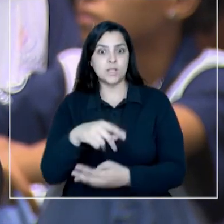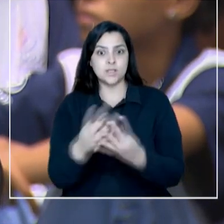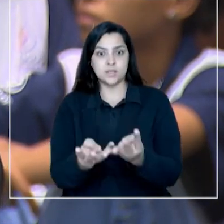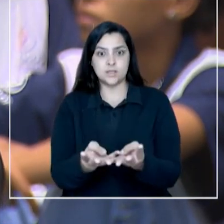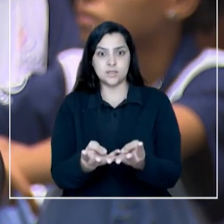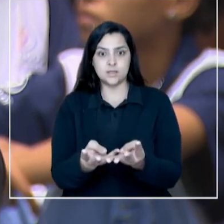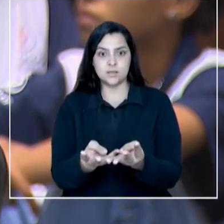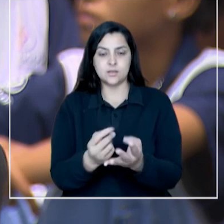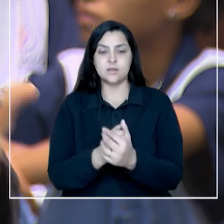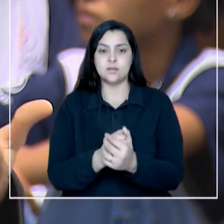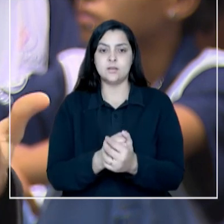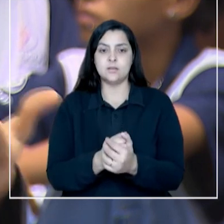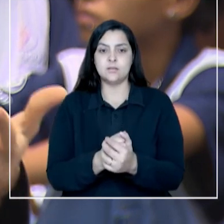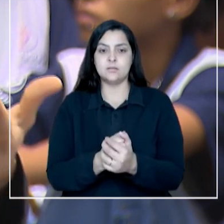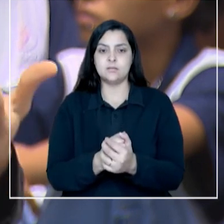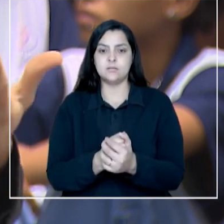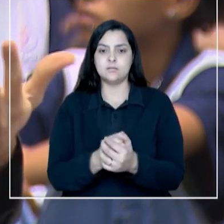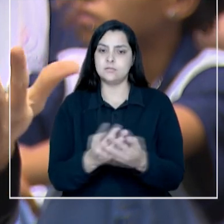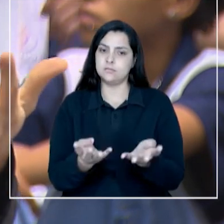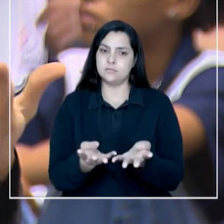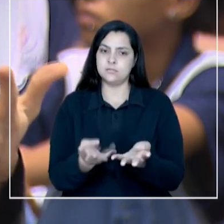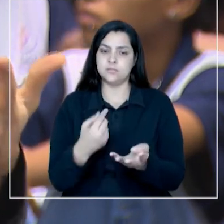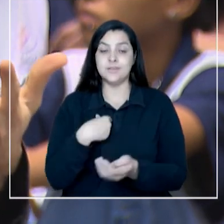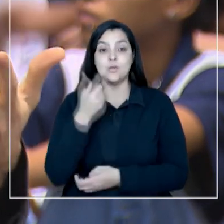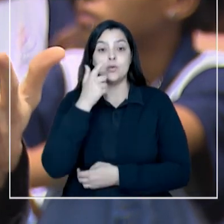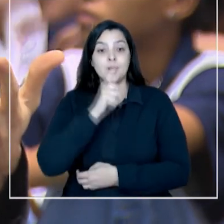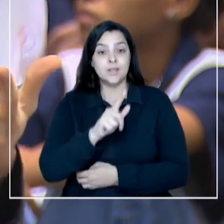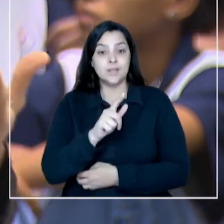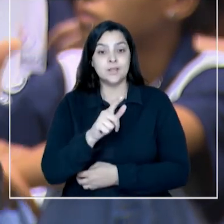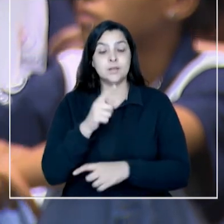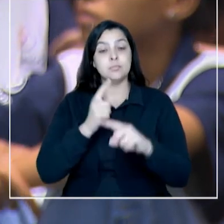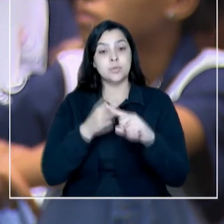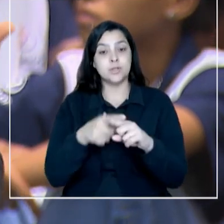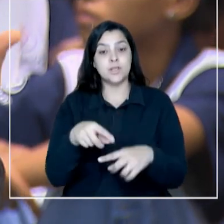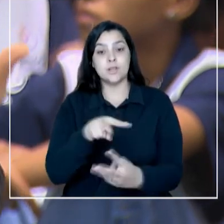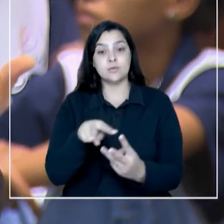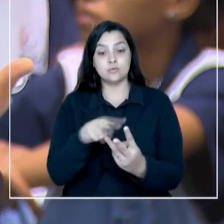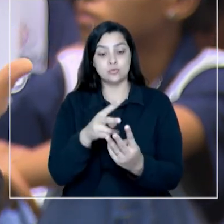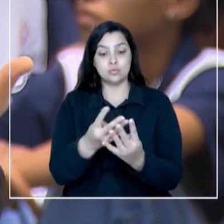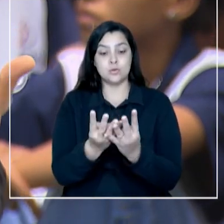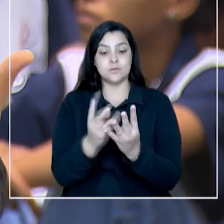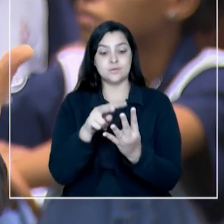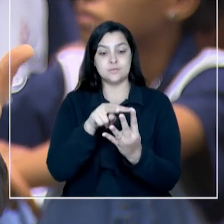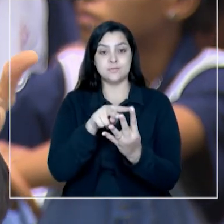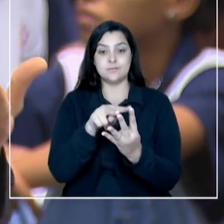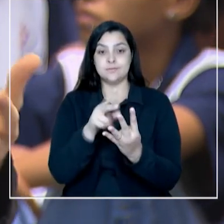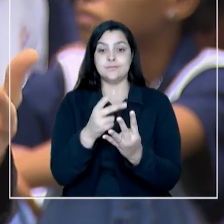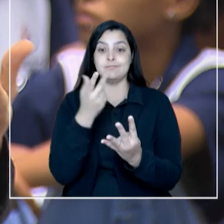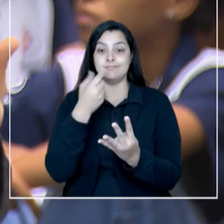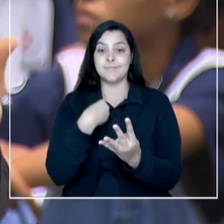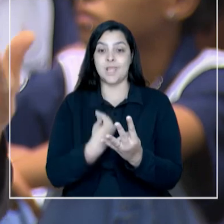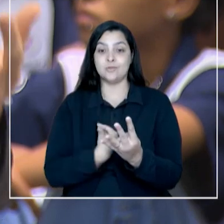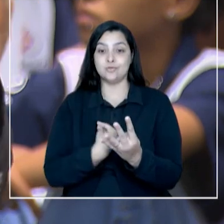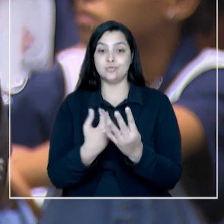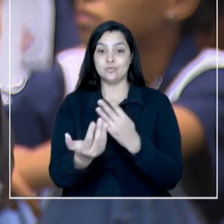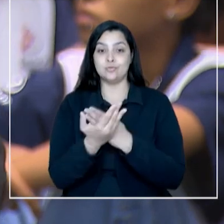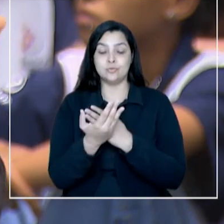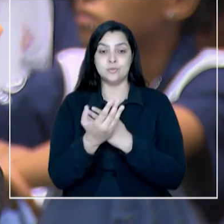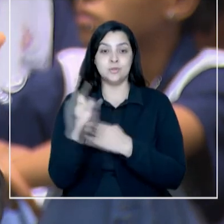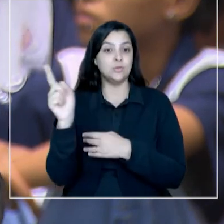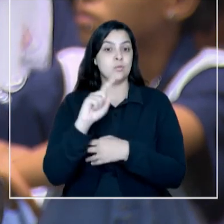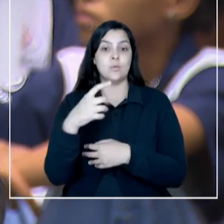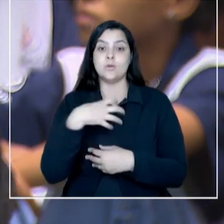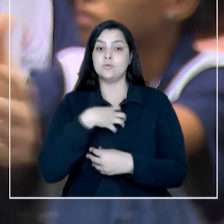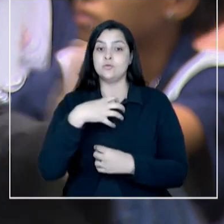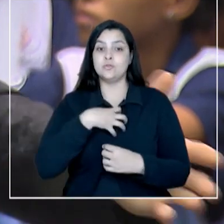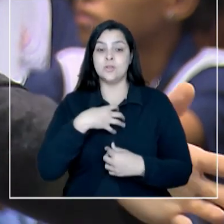ali. Mas eu só ganhei porque eu tinha exatamente aquelas 2 cartas. Naquele momento eu percebi que não dependia da forma como eu tinha